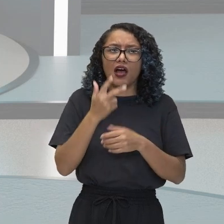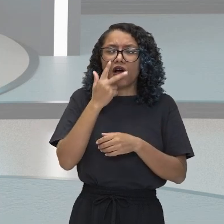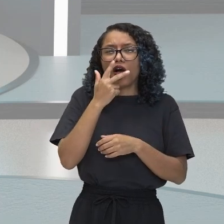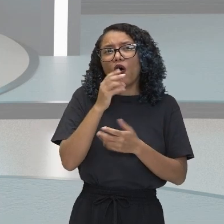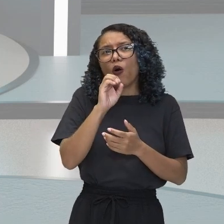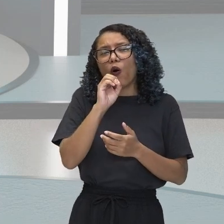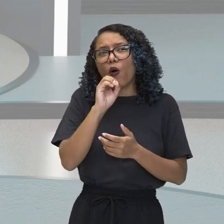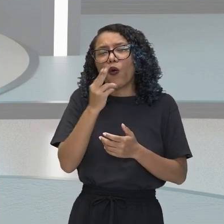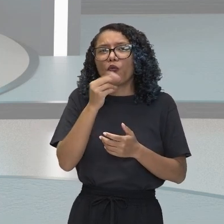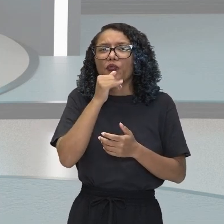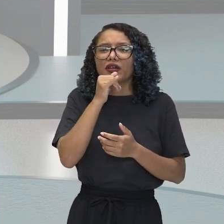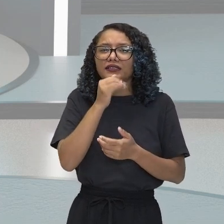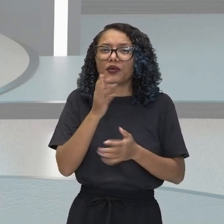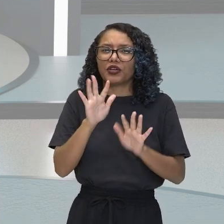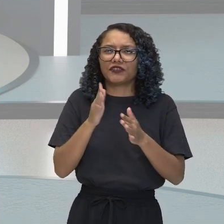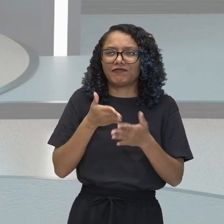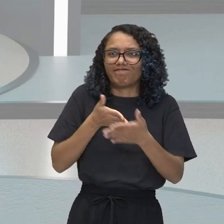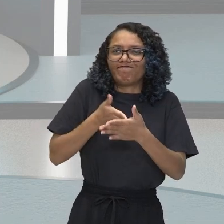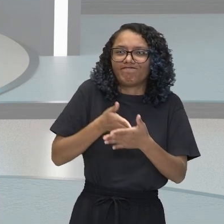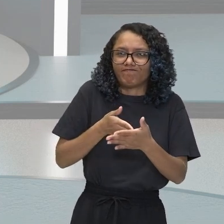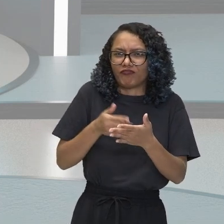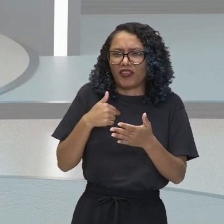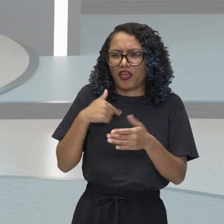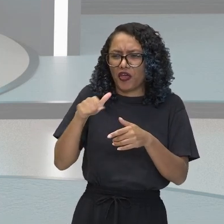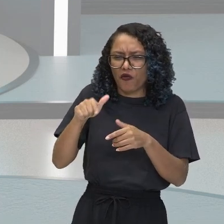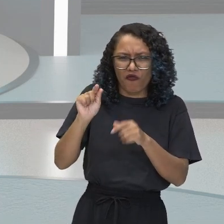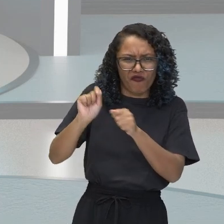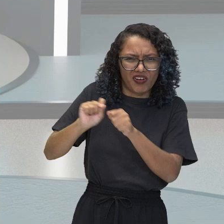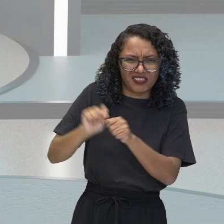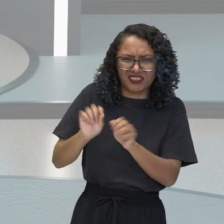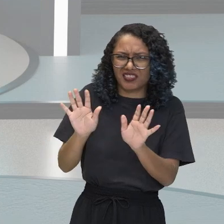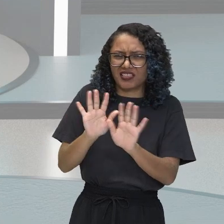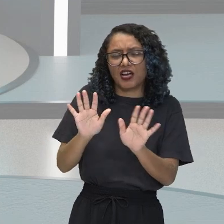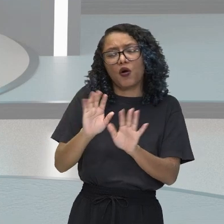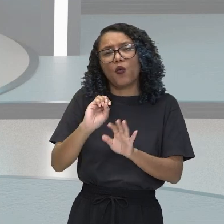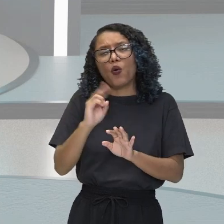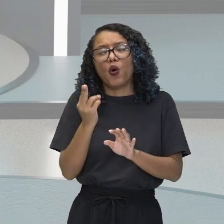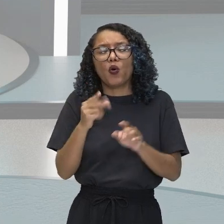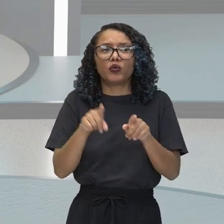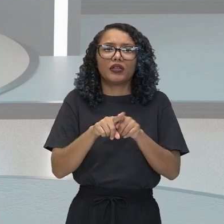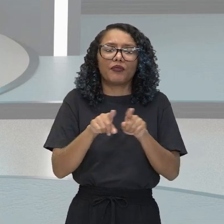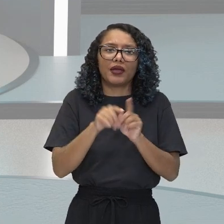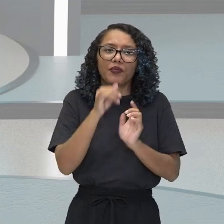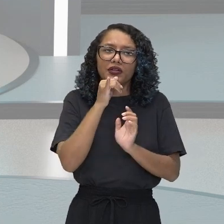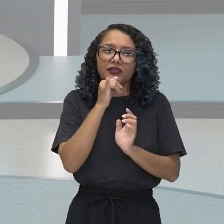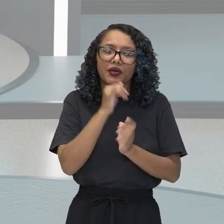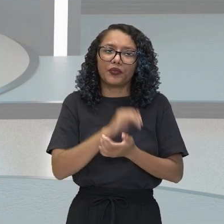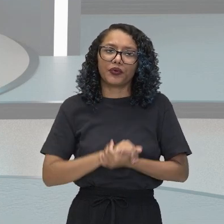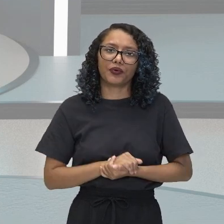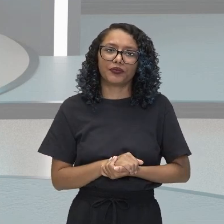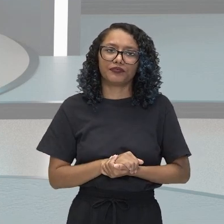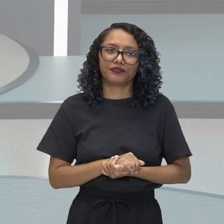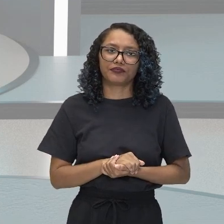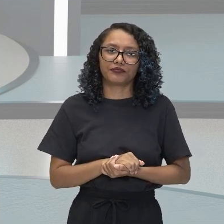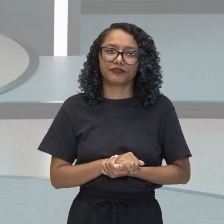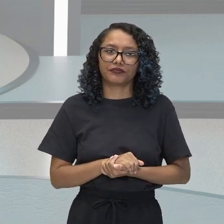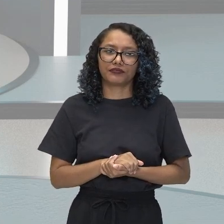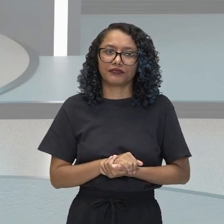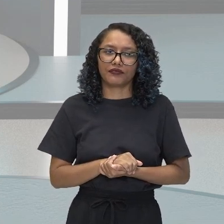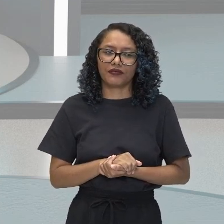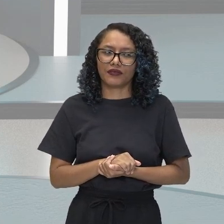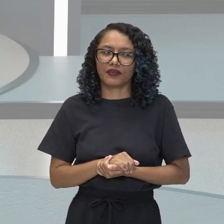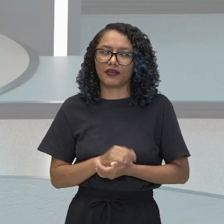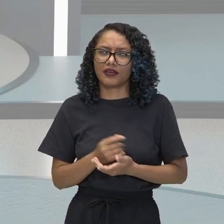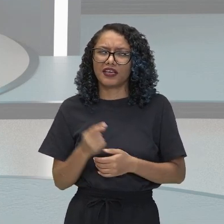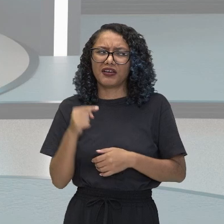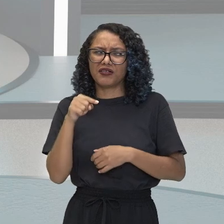alguma coisa. Ou quantas vezes você já não deve ter ouvido? Como você pode dizer que não gosta se